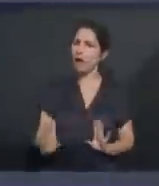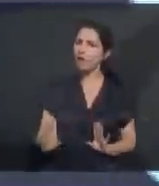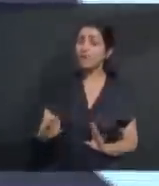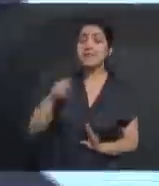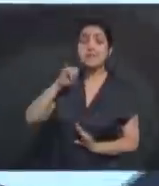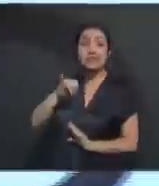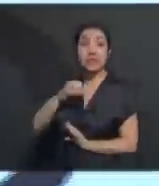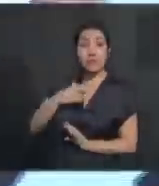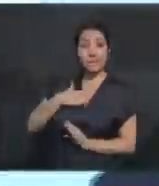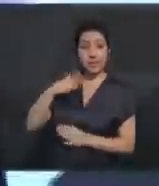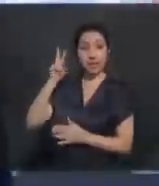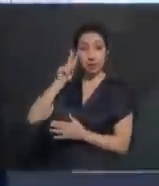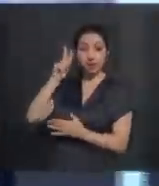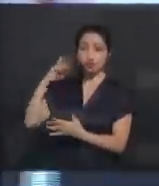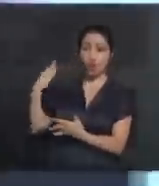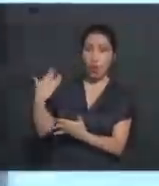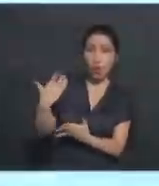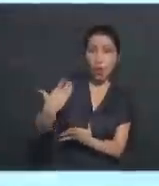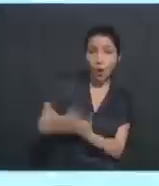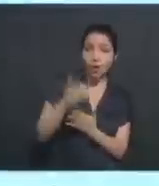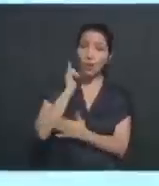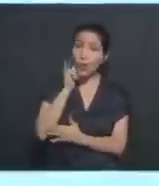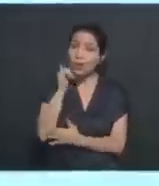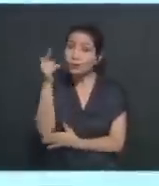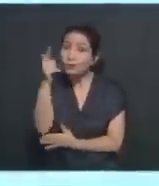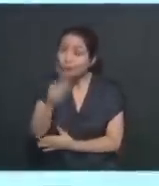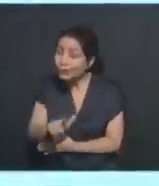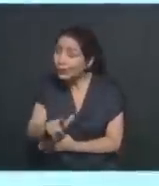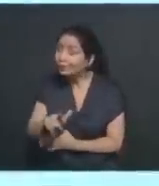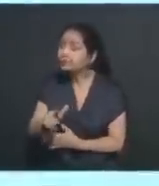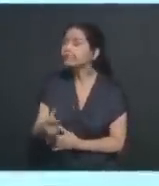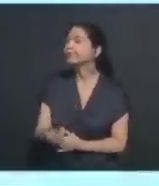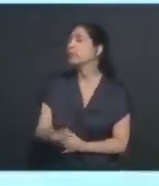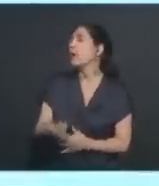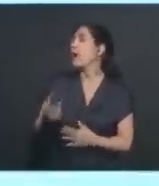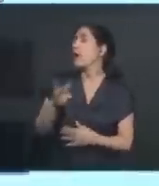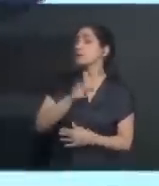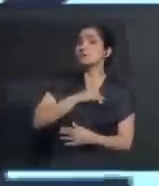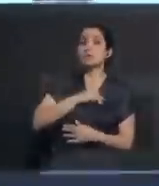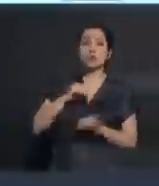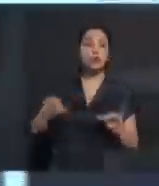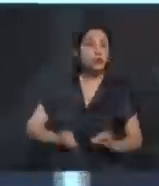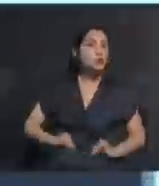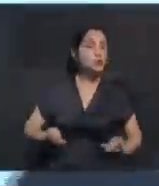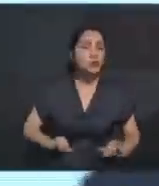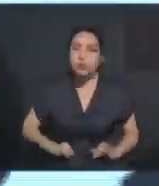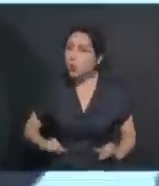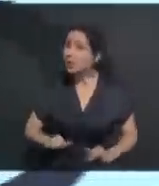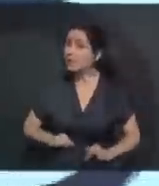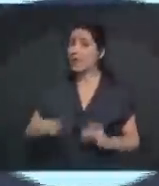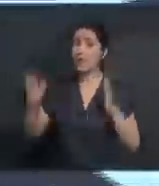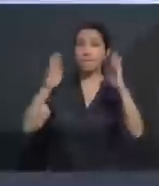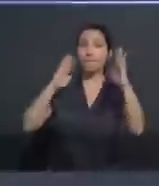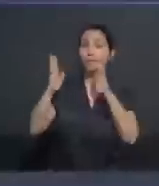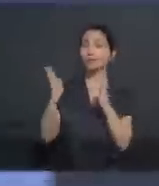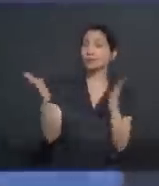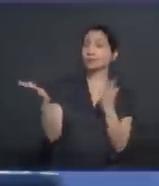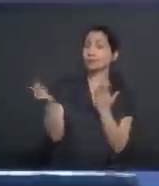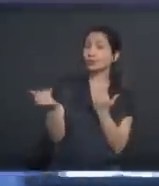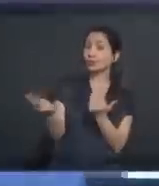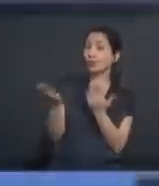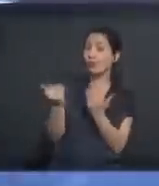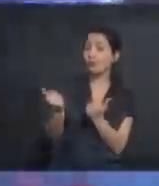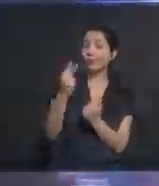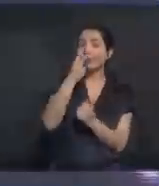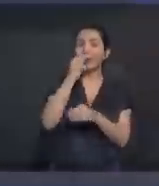minha história, eu sofri demais na vida. A minha juventude, eu tenho cada filme de terror para contar para vocês aqui. Eu